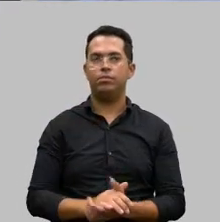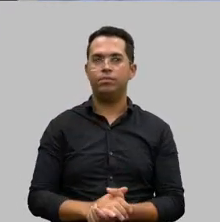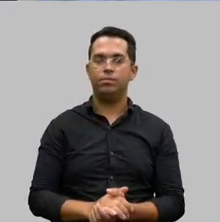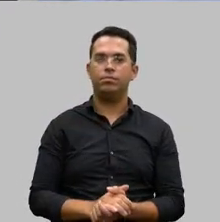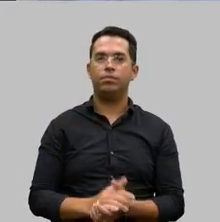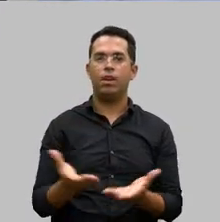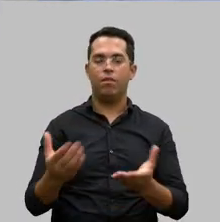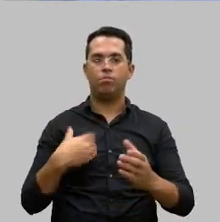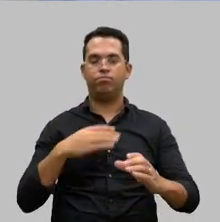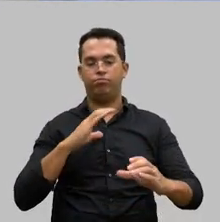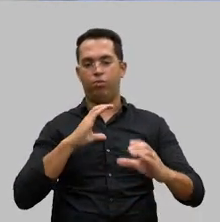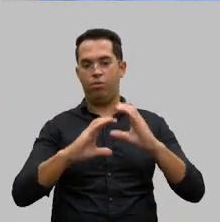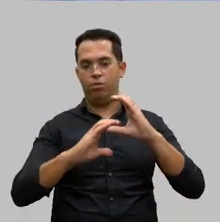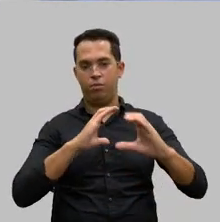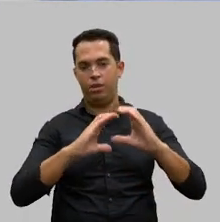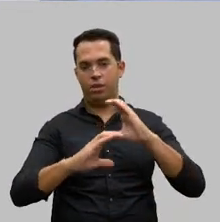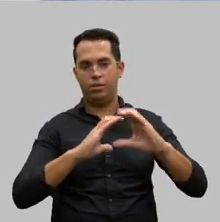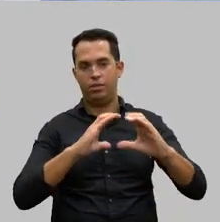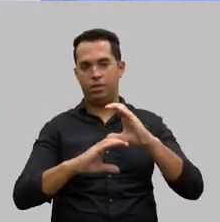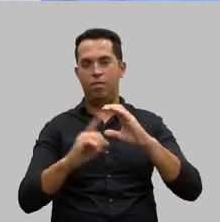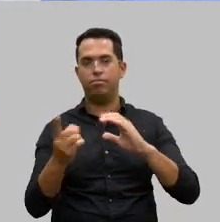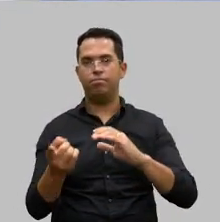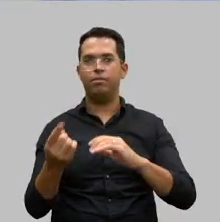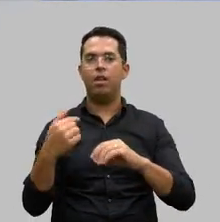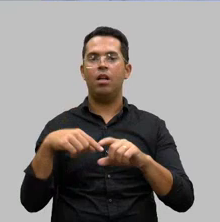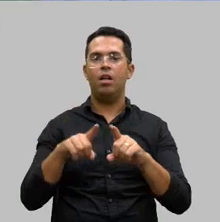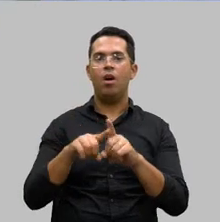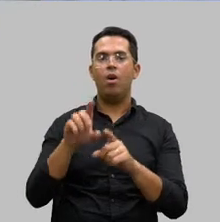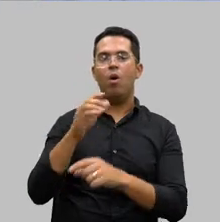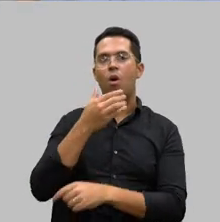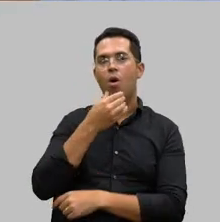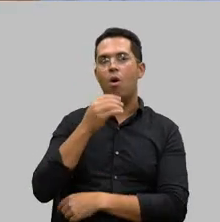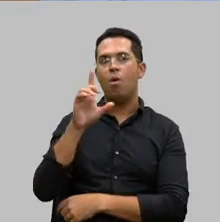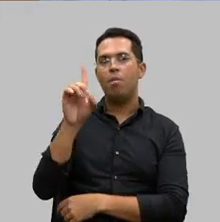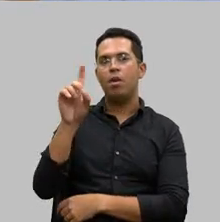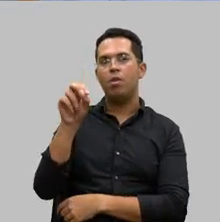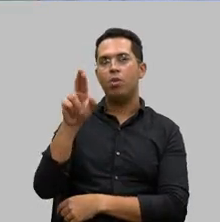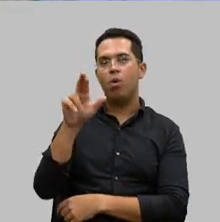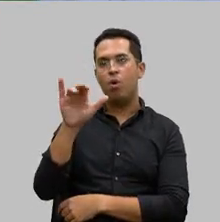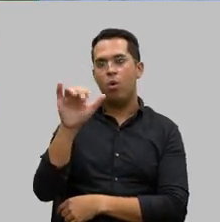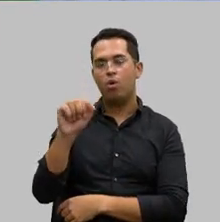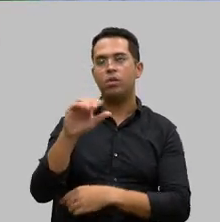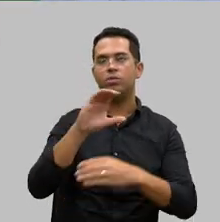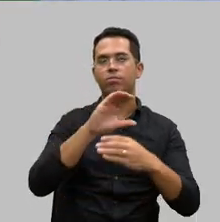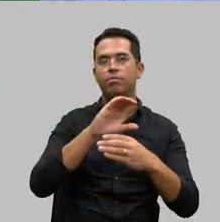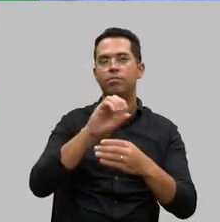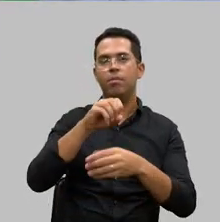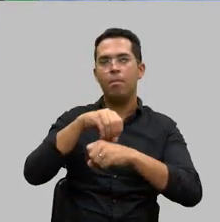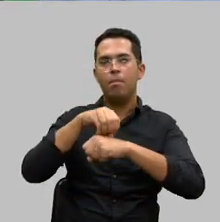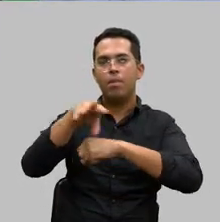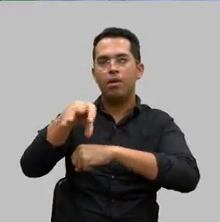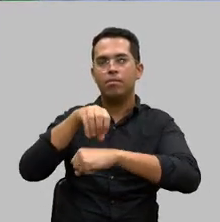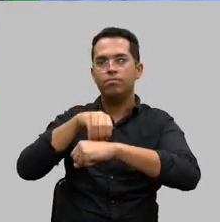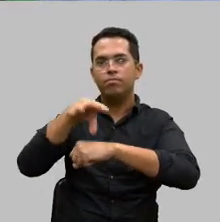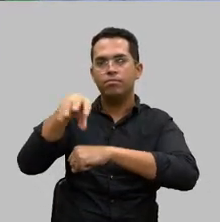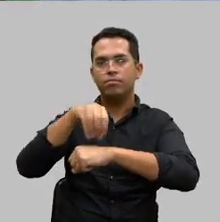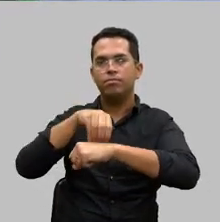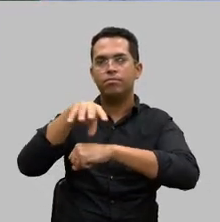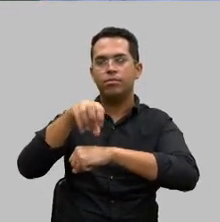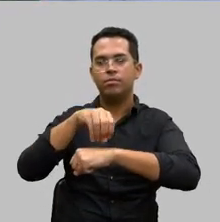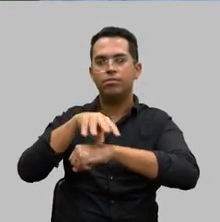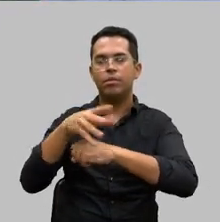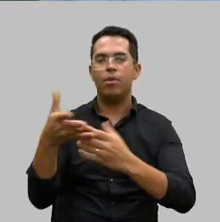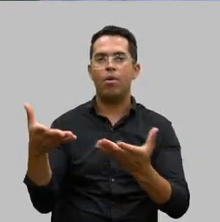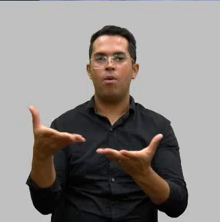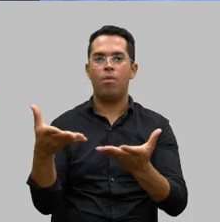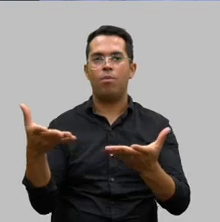aqui pelo Douglas que vai né transmitir a todos nós aquilo que é o desejo né do nosso vereador que